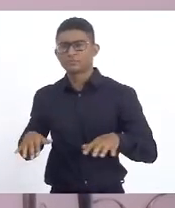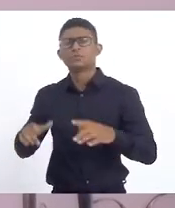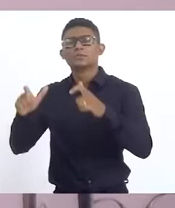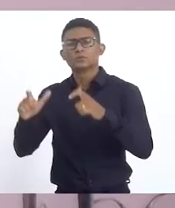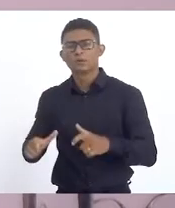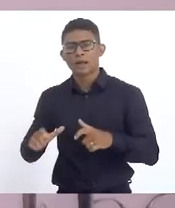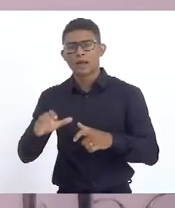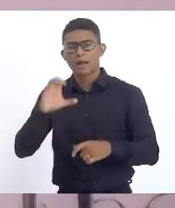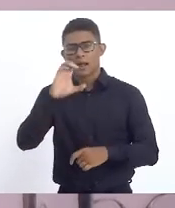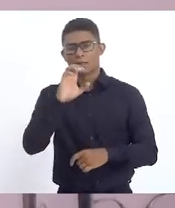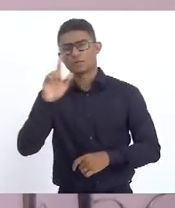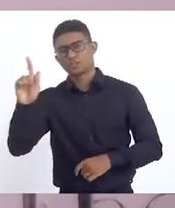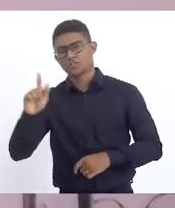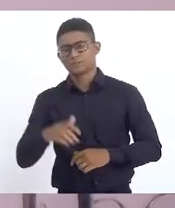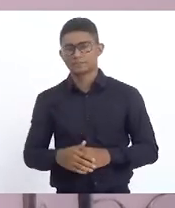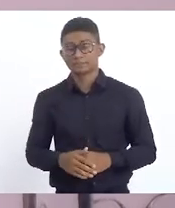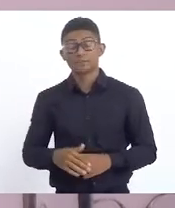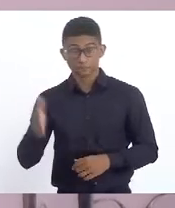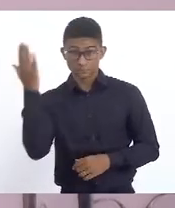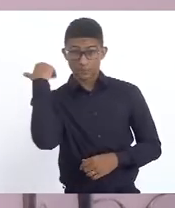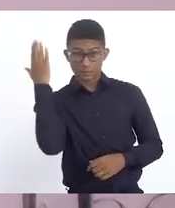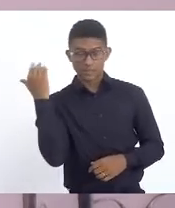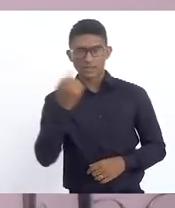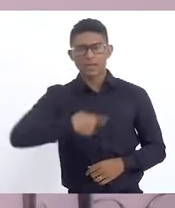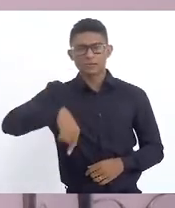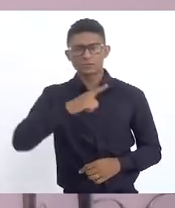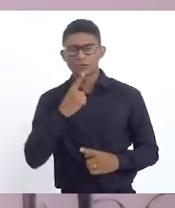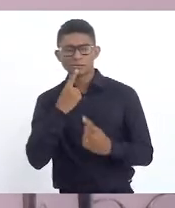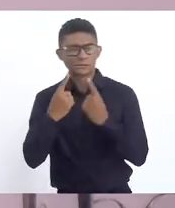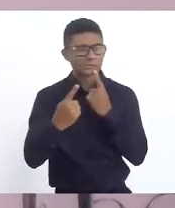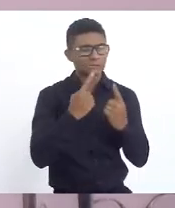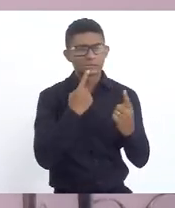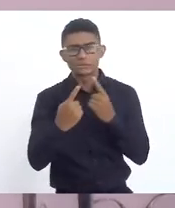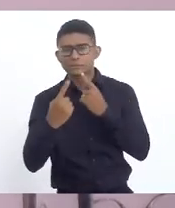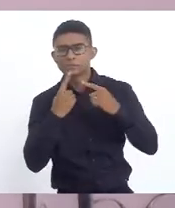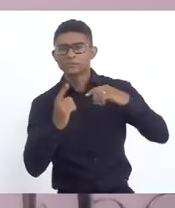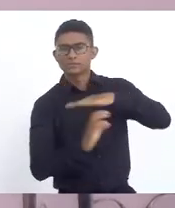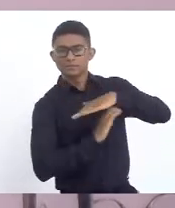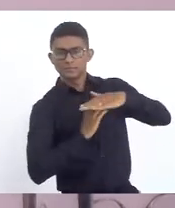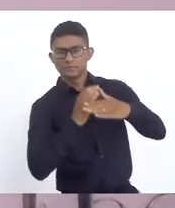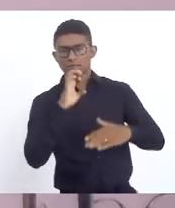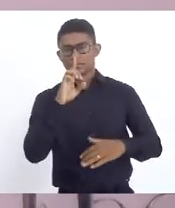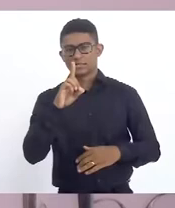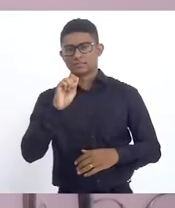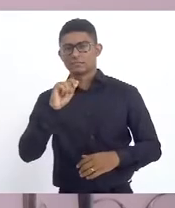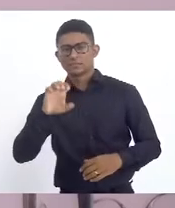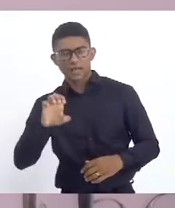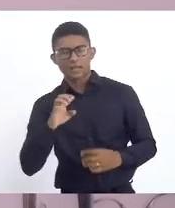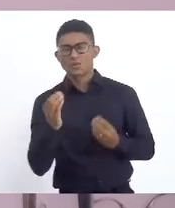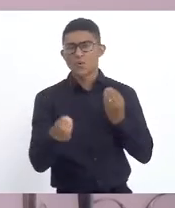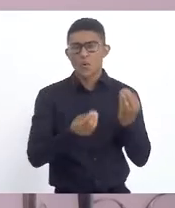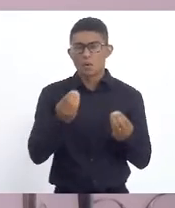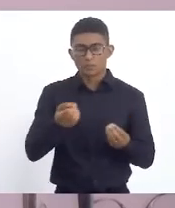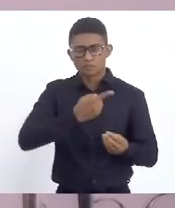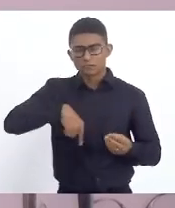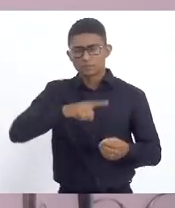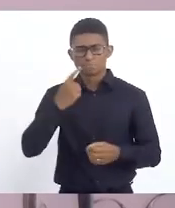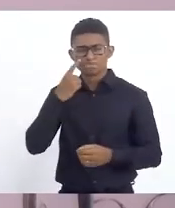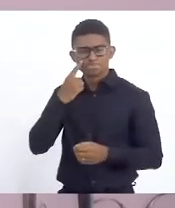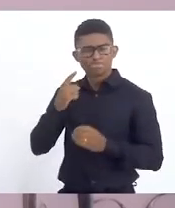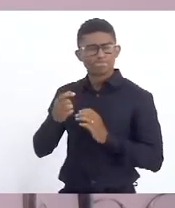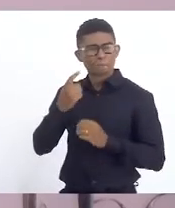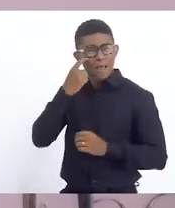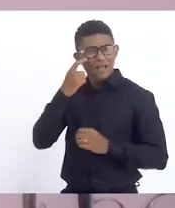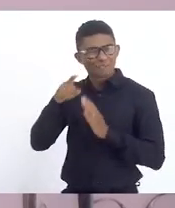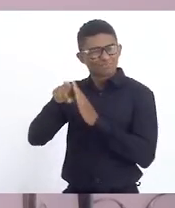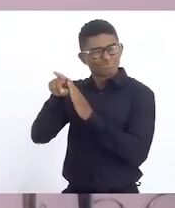Há tempos atrás, quando a gente discutia a concessão da SEDAI, a gente avaliou os investimentos